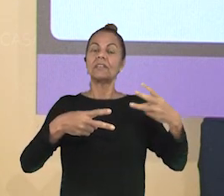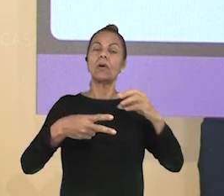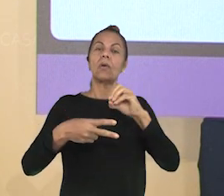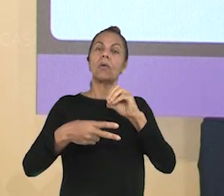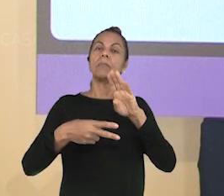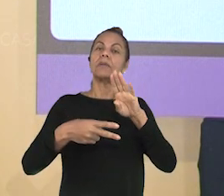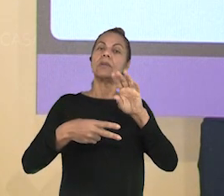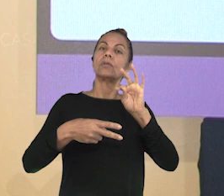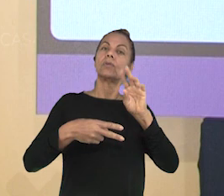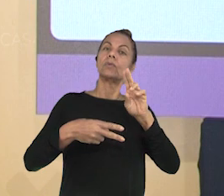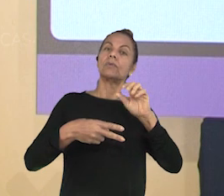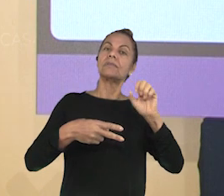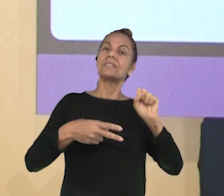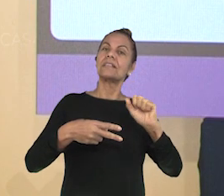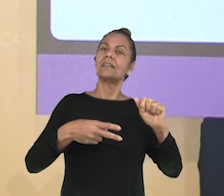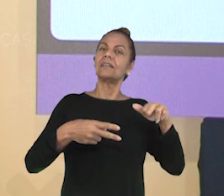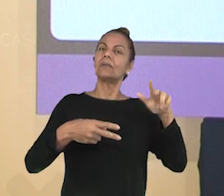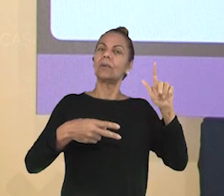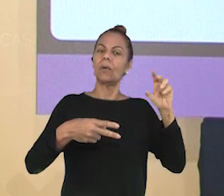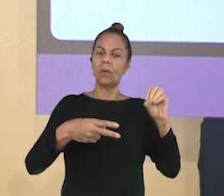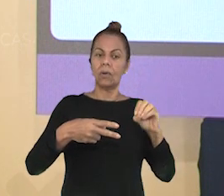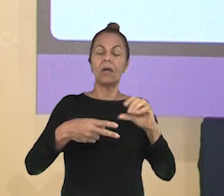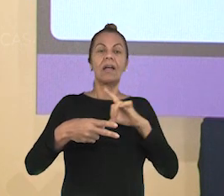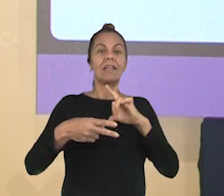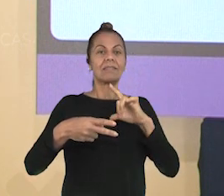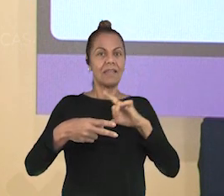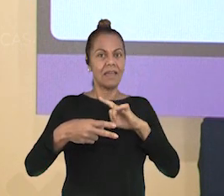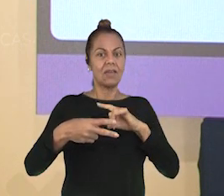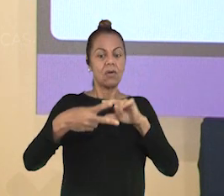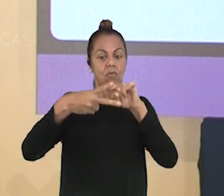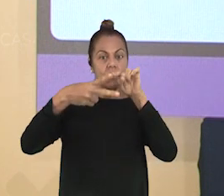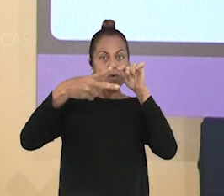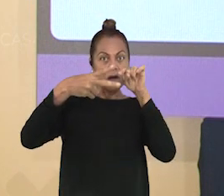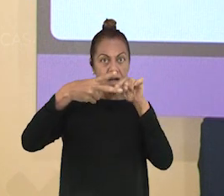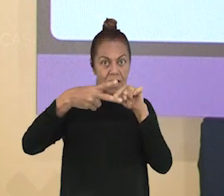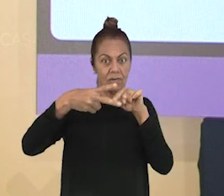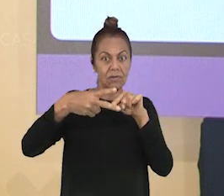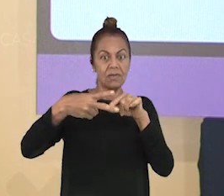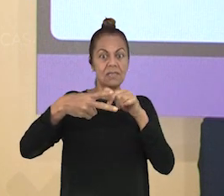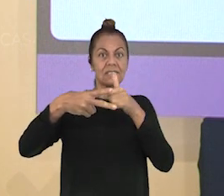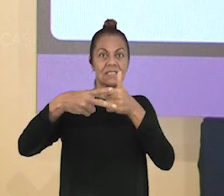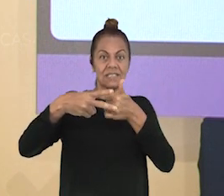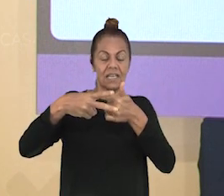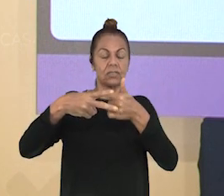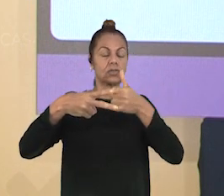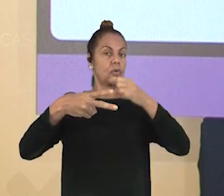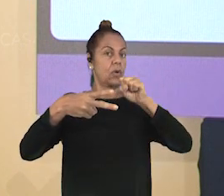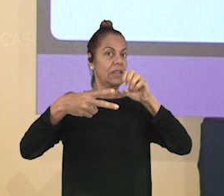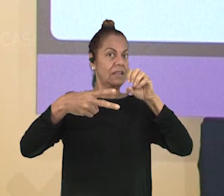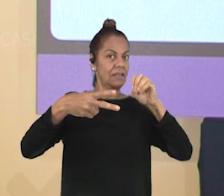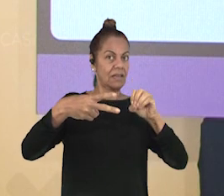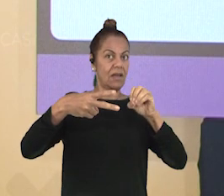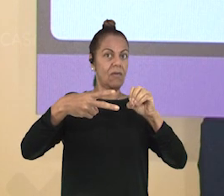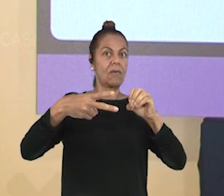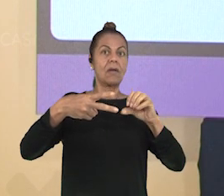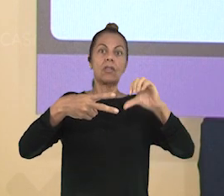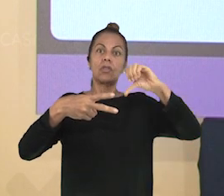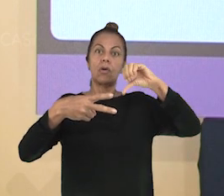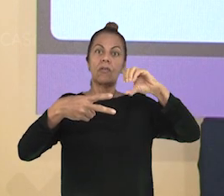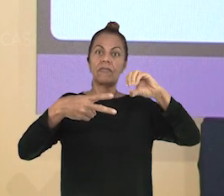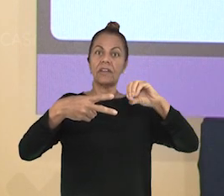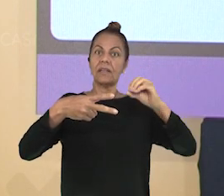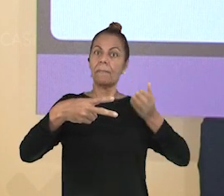um triângulo obtusângulo, já que ele possui um ângulo de 130 graus, ou seja, um